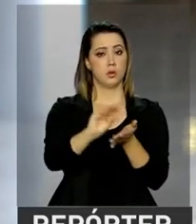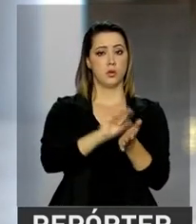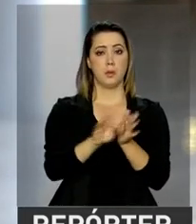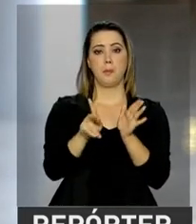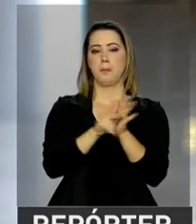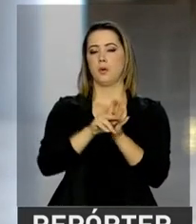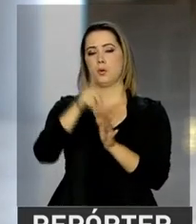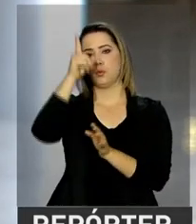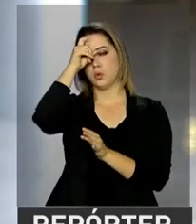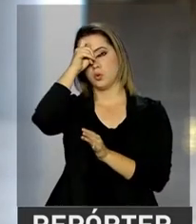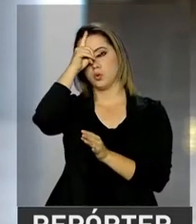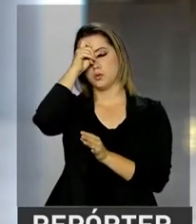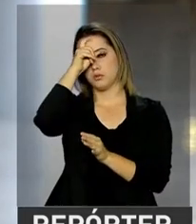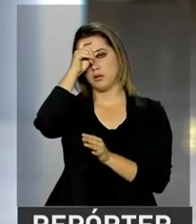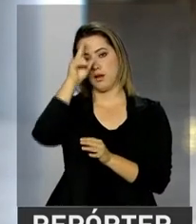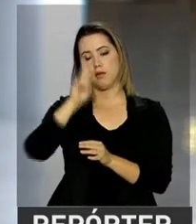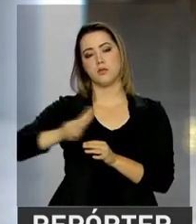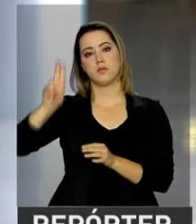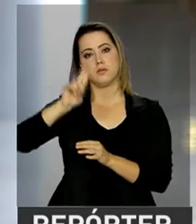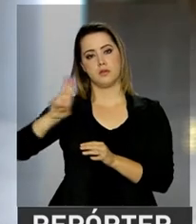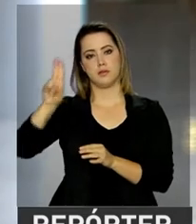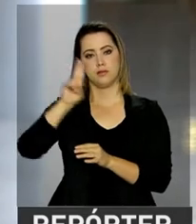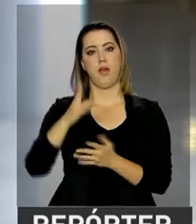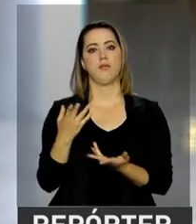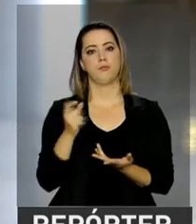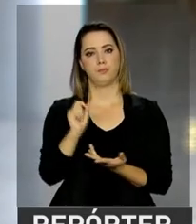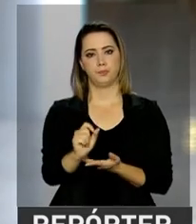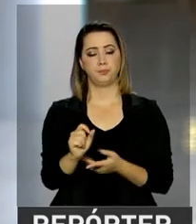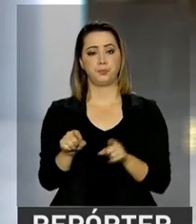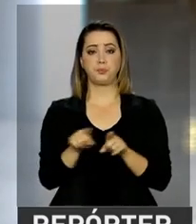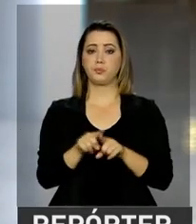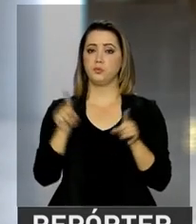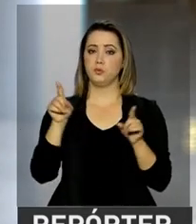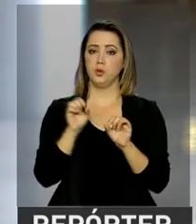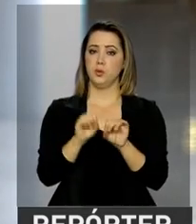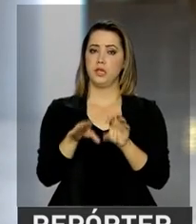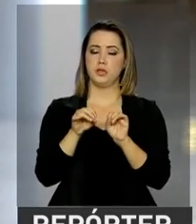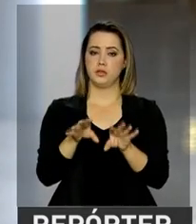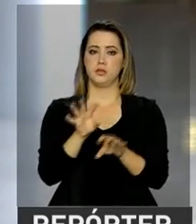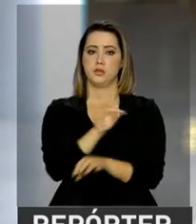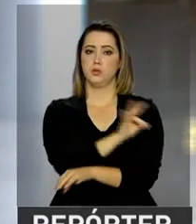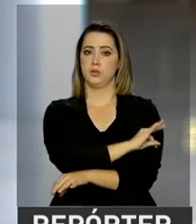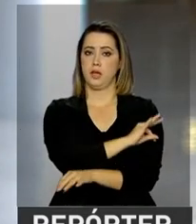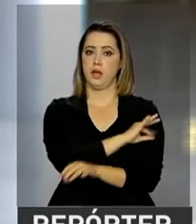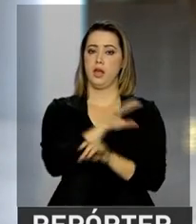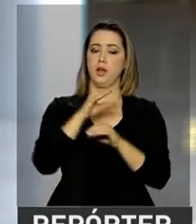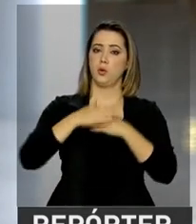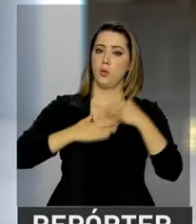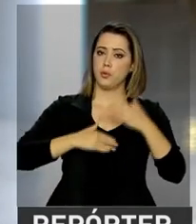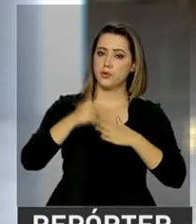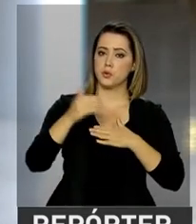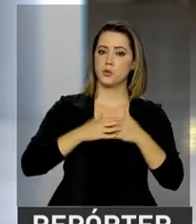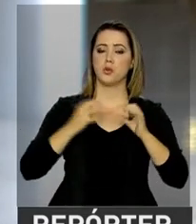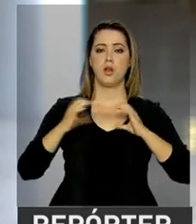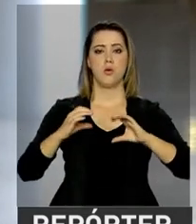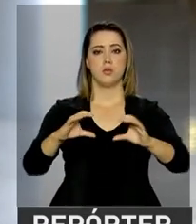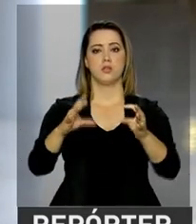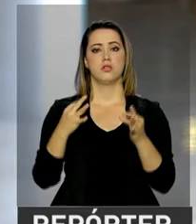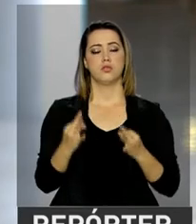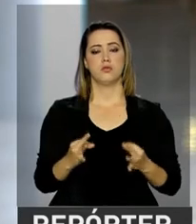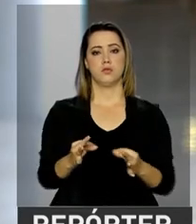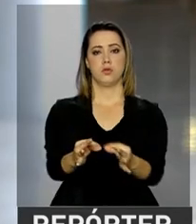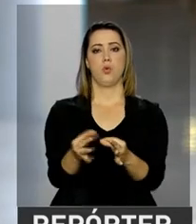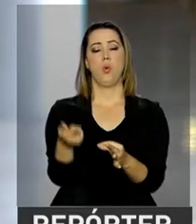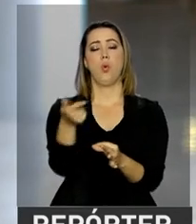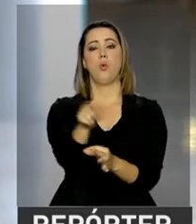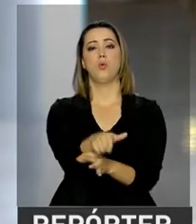os hospitais universitários. Já a rede federal de educação profissional, científica e tecnológica recebeu